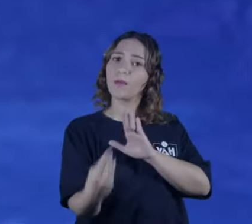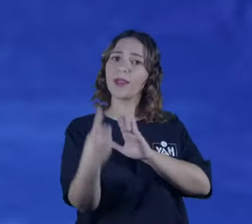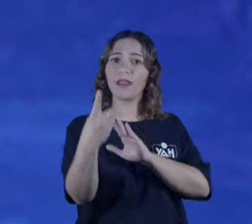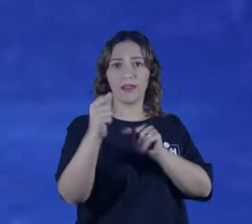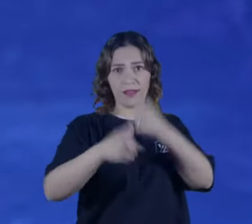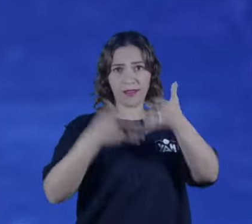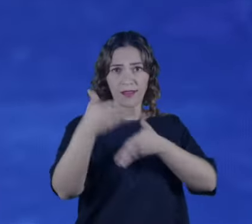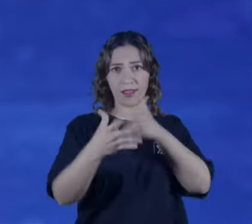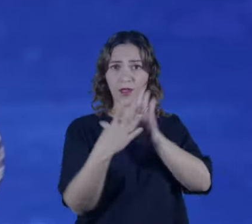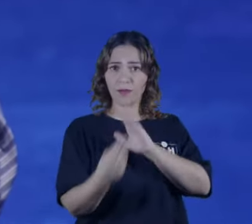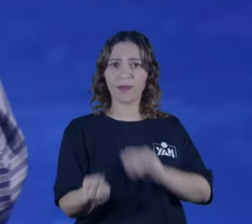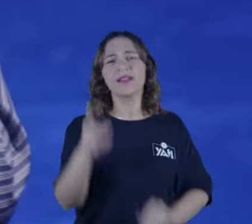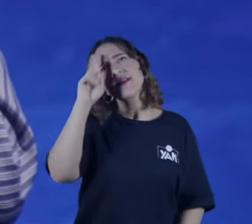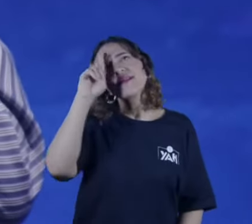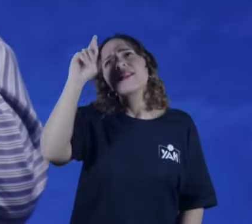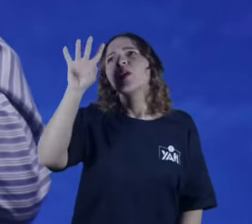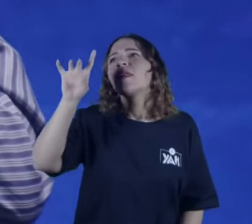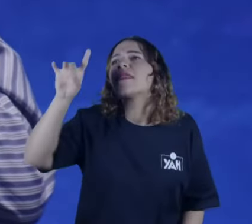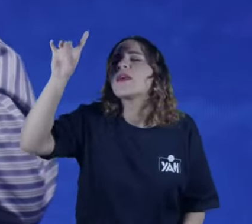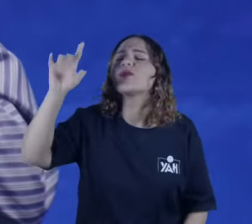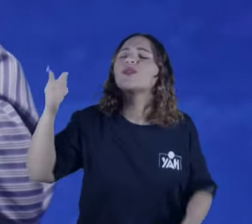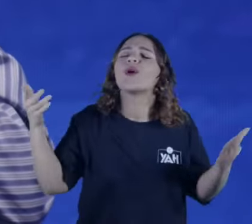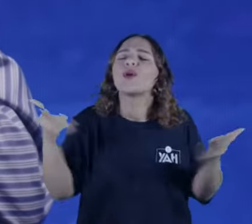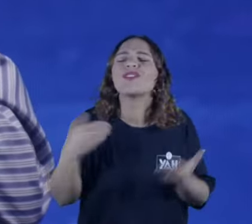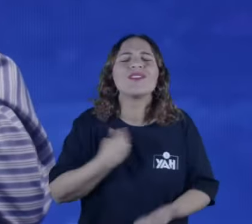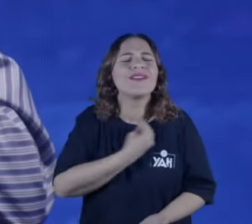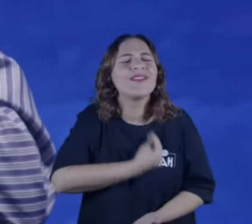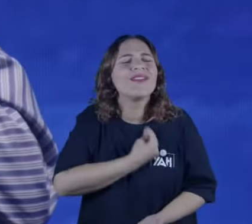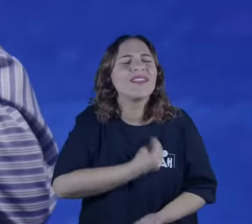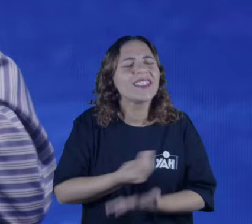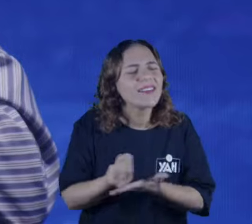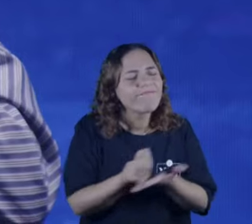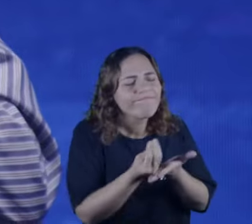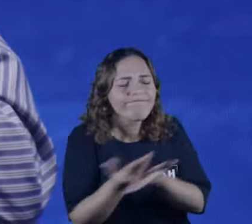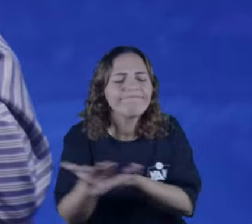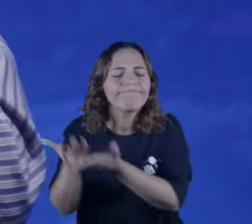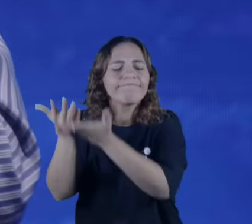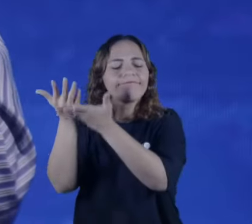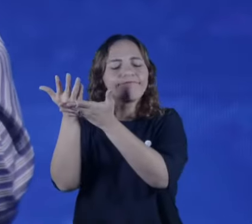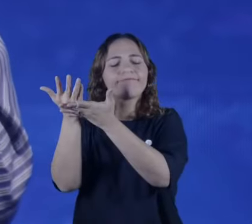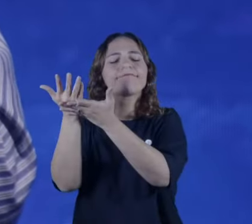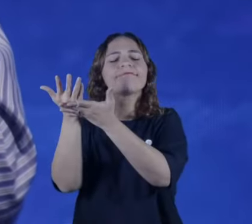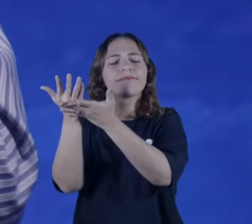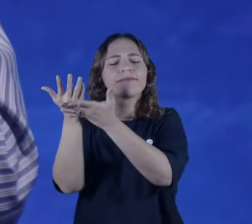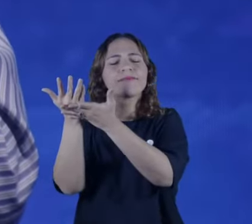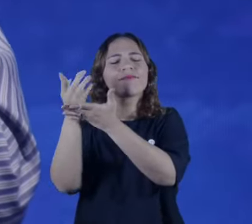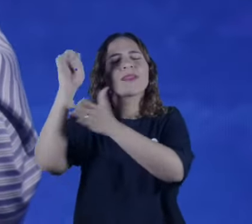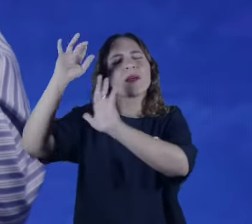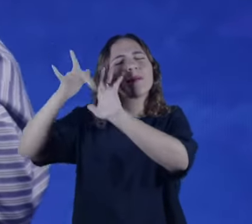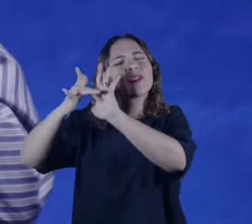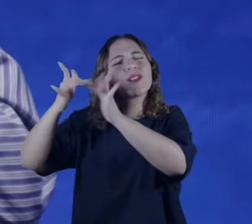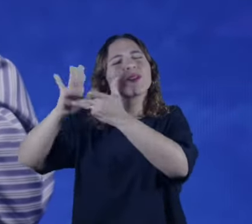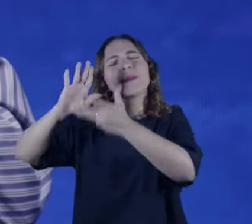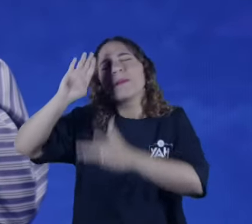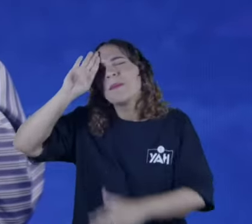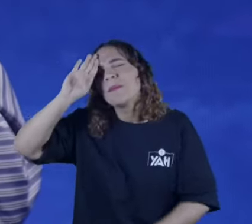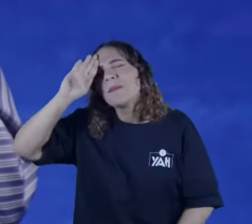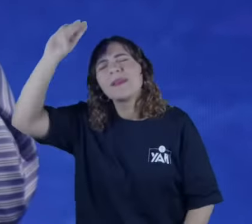Deus, eu hoje entrego a minha vida para que Jesus seja o Senhor